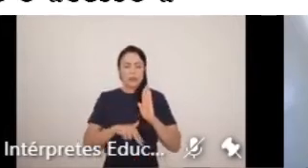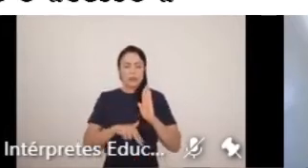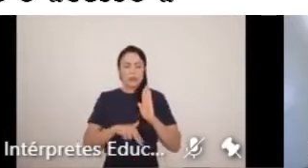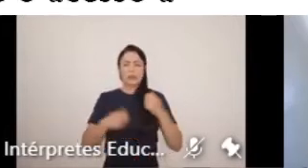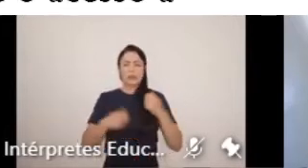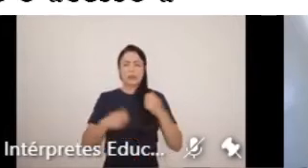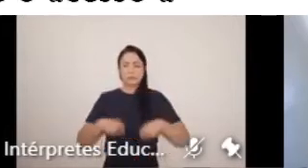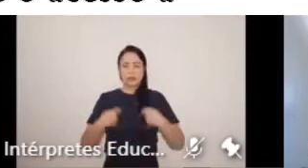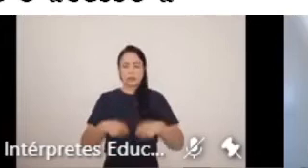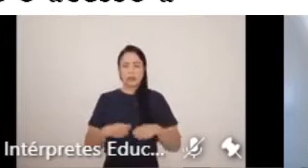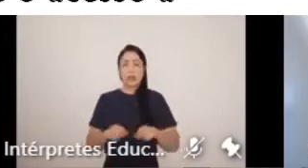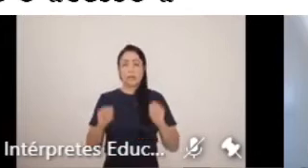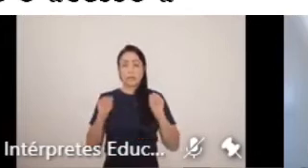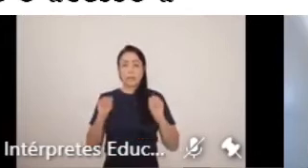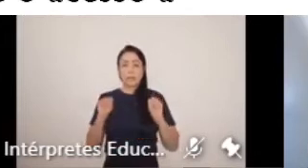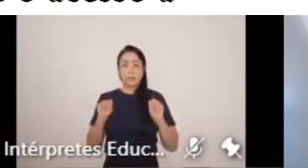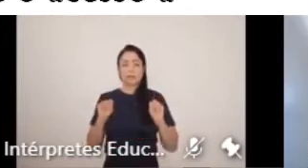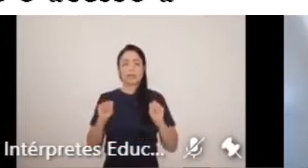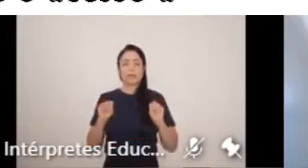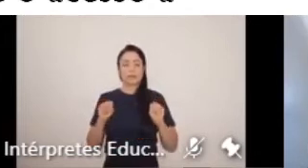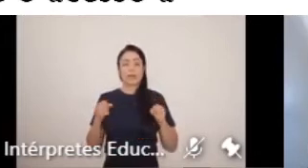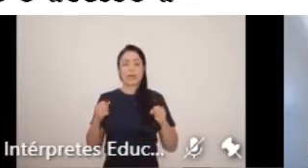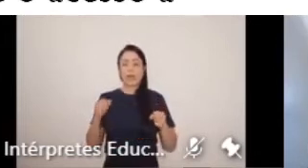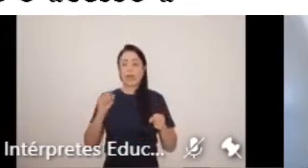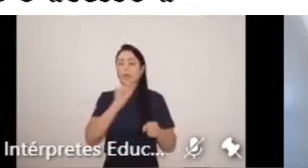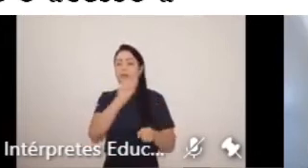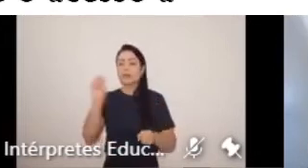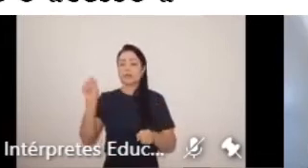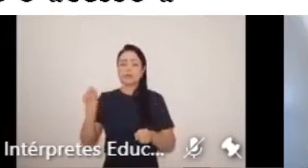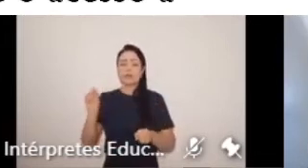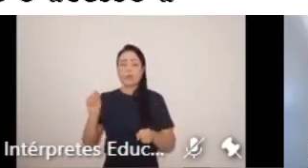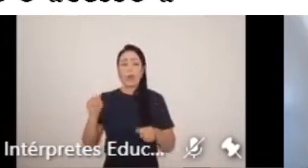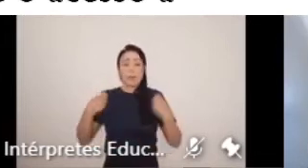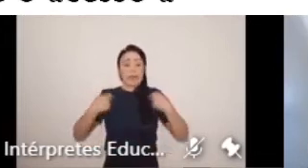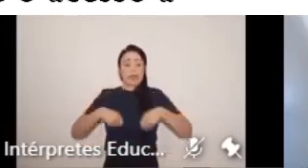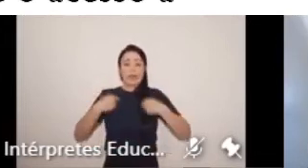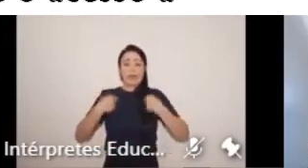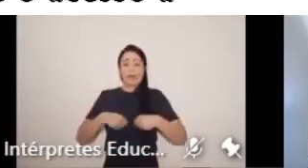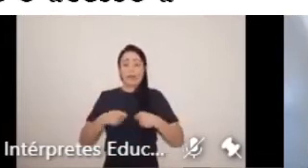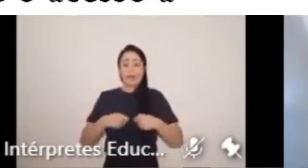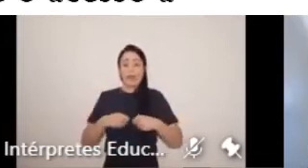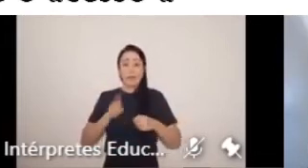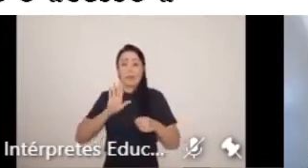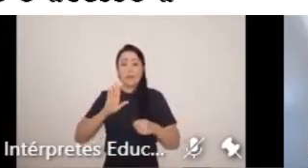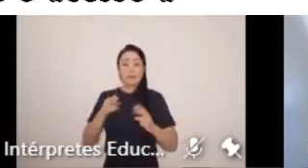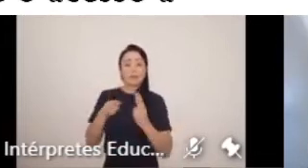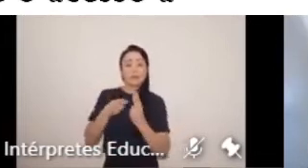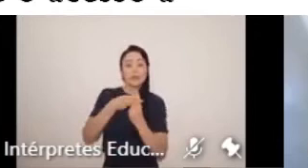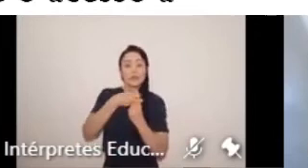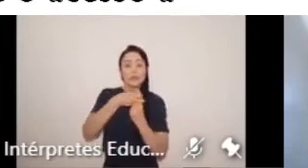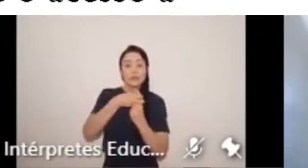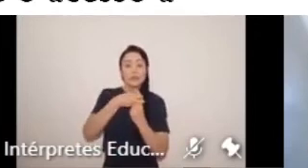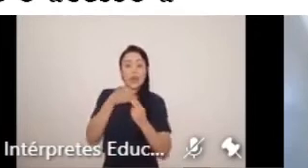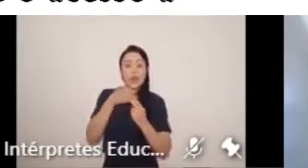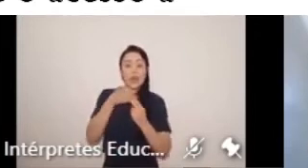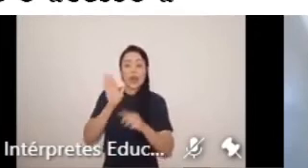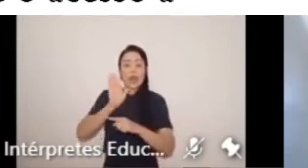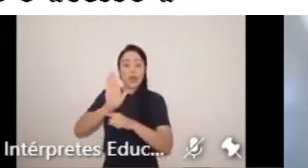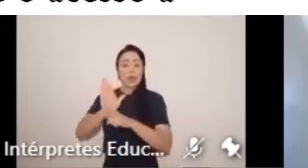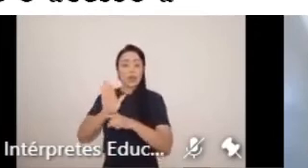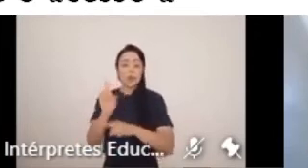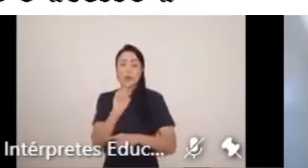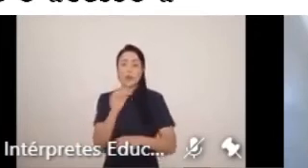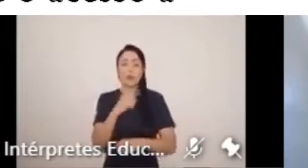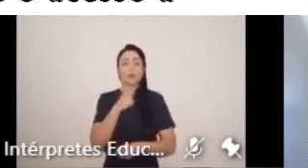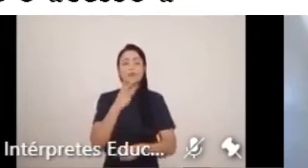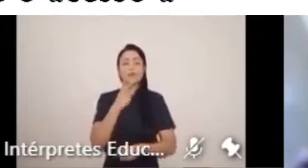exigências que se impõem ao cidadão que é vulnerável e que o próprio SUS não consegue acolher. Então, nós temos